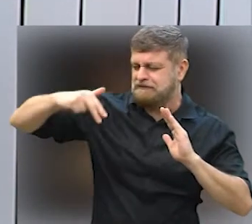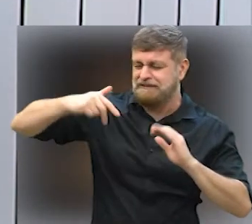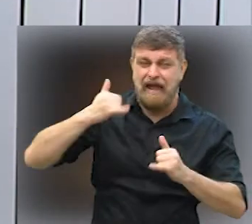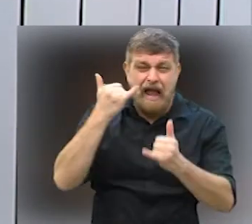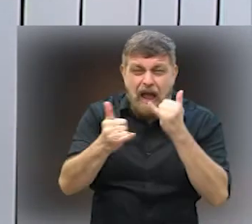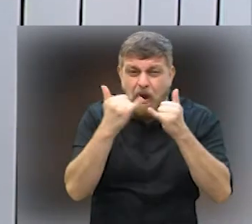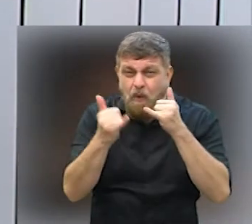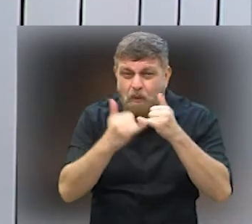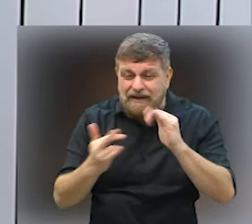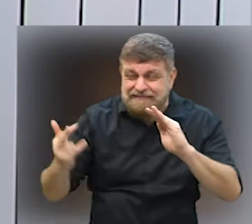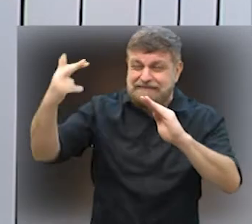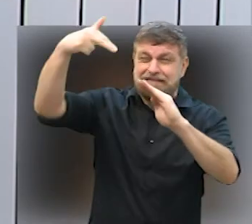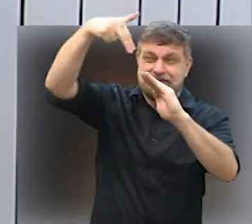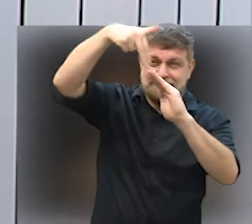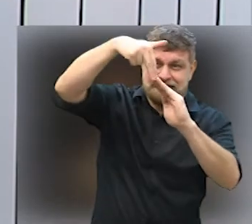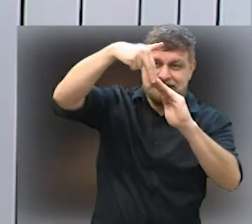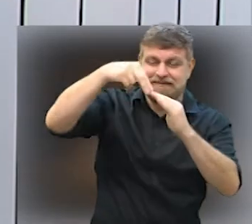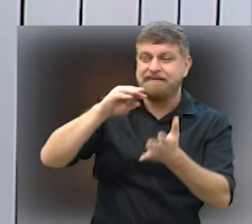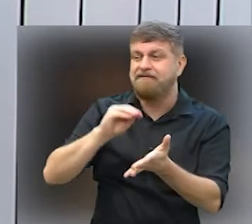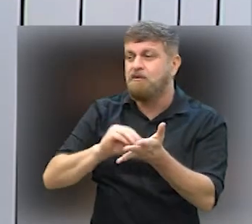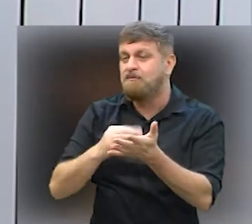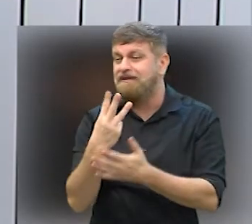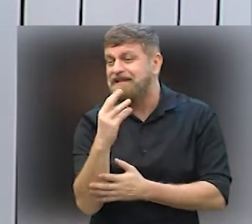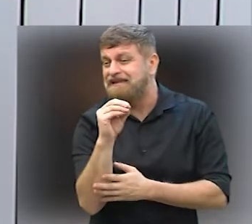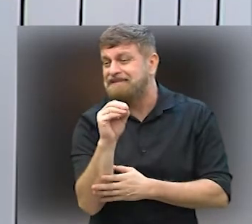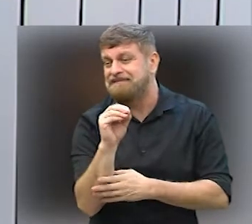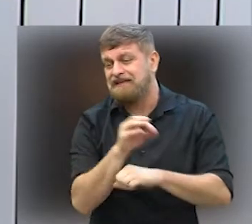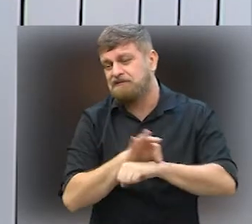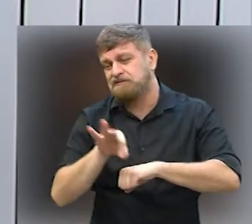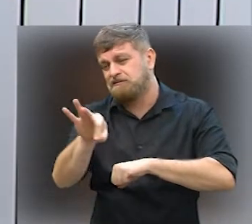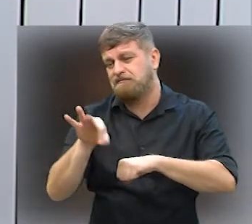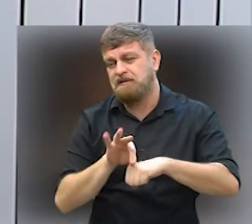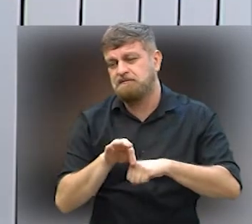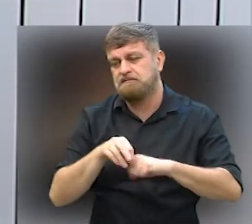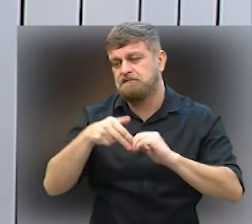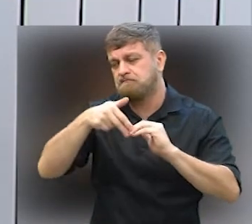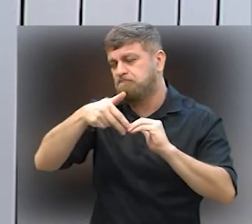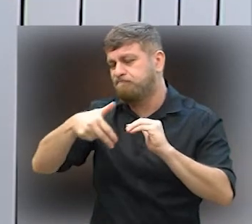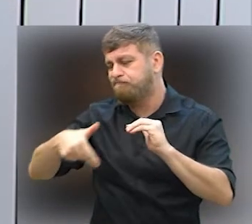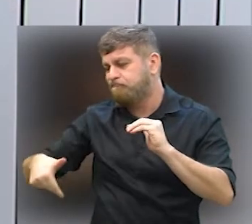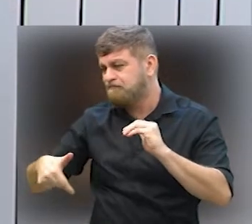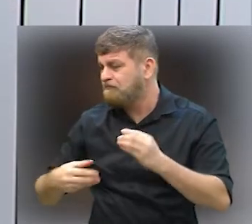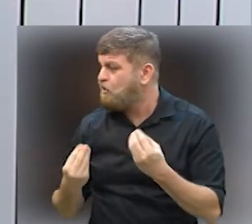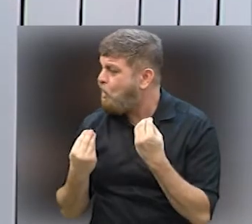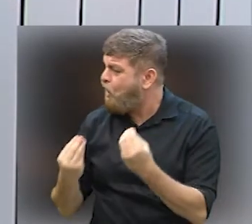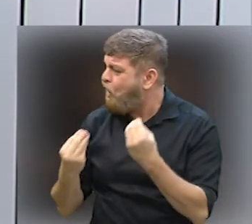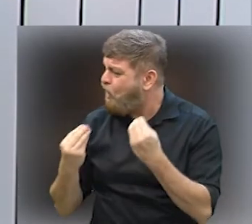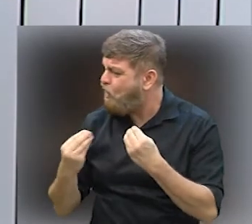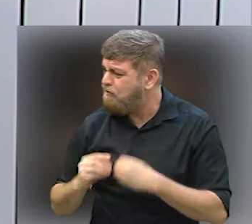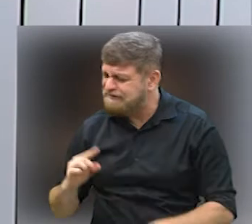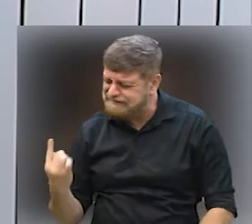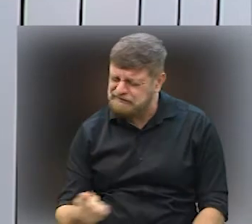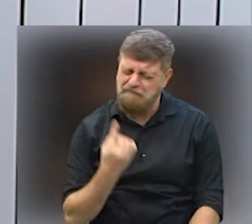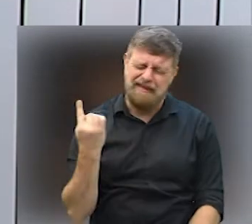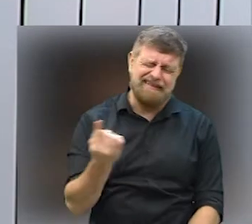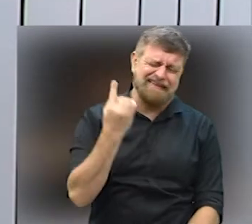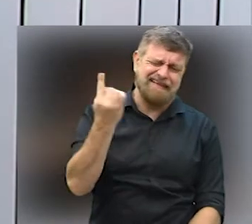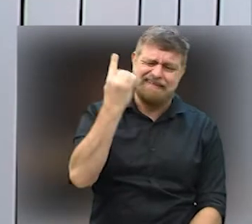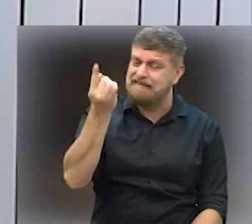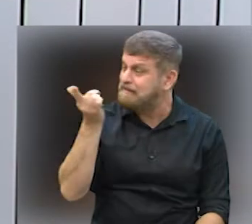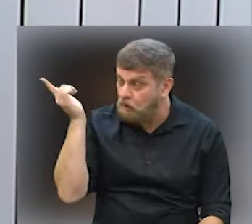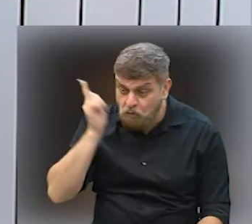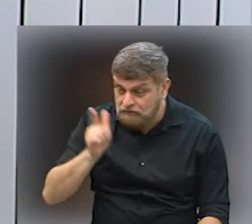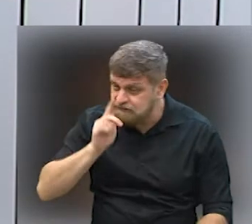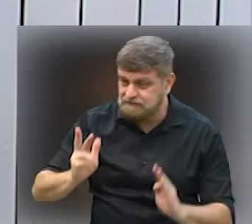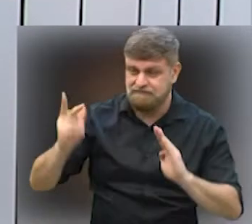a 300 metros do cume, não tinha condição e eu voltei. E todo mundo pensa, mas espera aí, você foi 8.000 e não sei quantos e